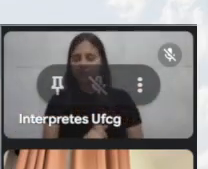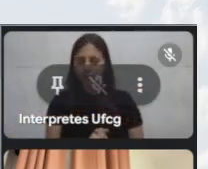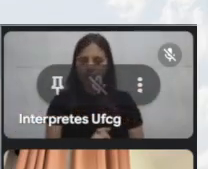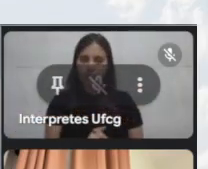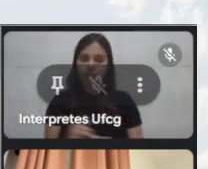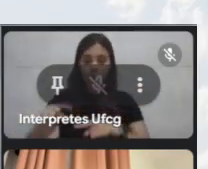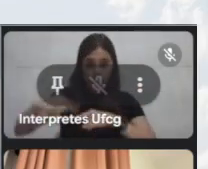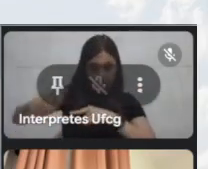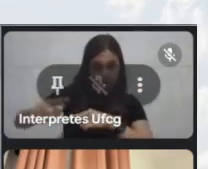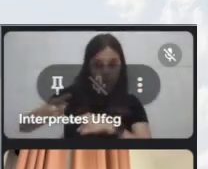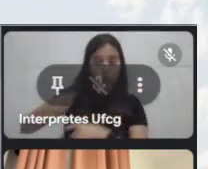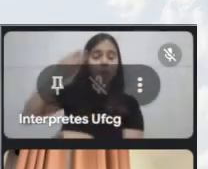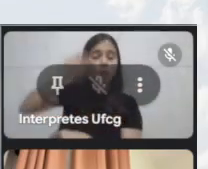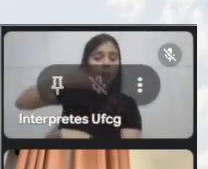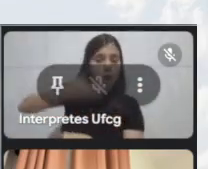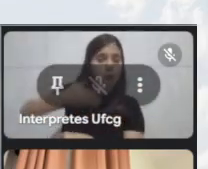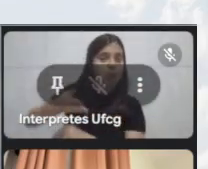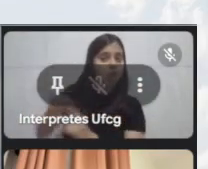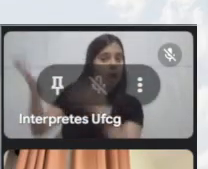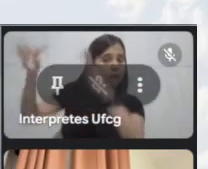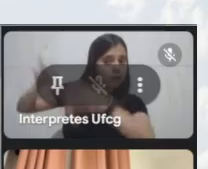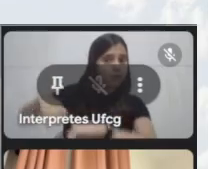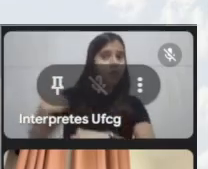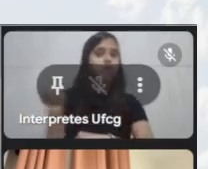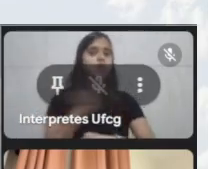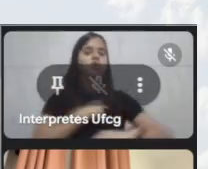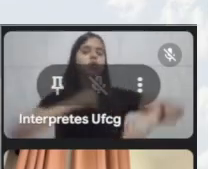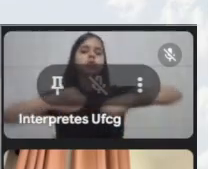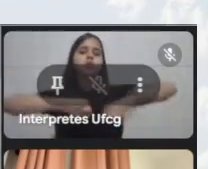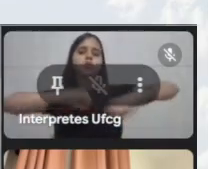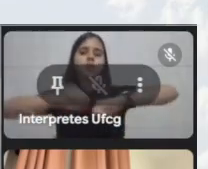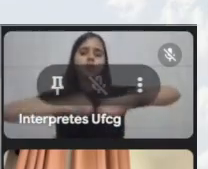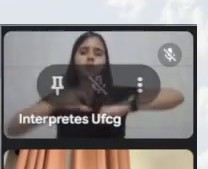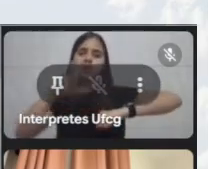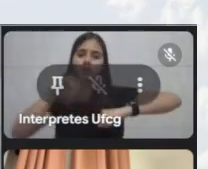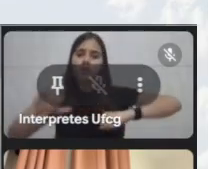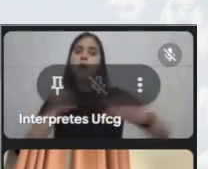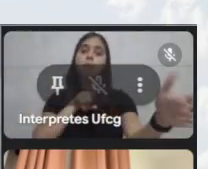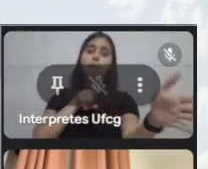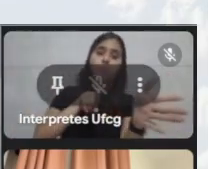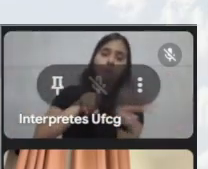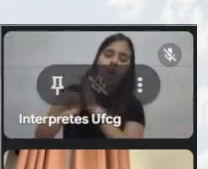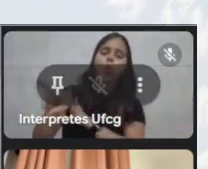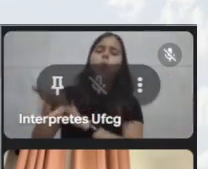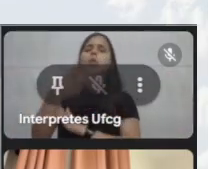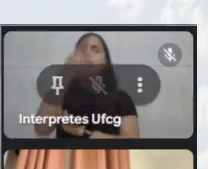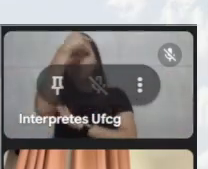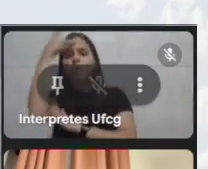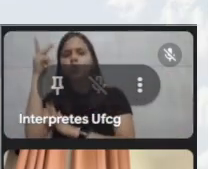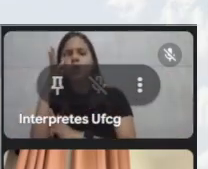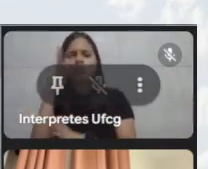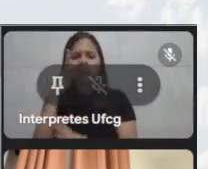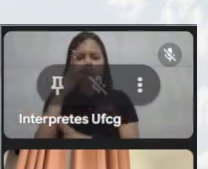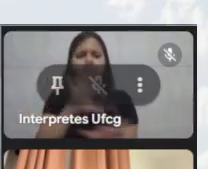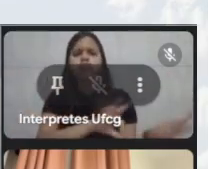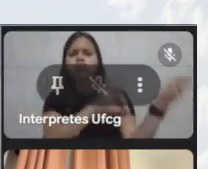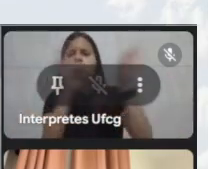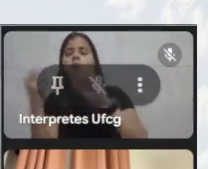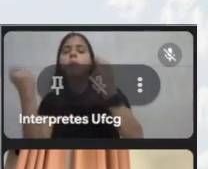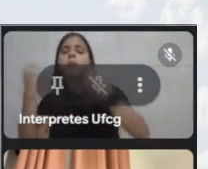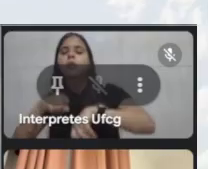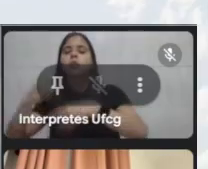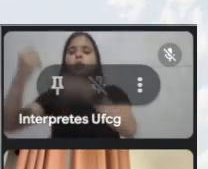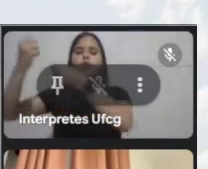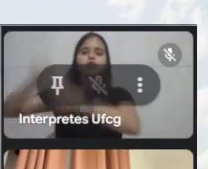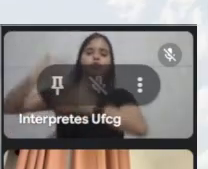Após a exposição do palestrante, abriremos para o debate. Para fazer perguntas, os ouvintes podem se inscrever no chat.